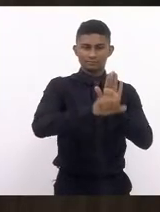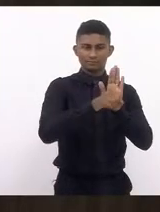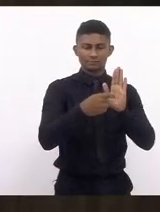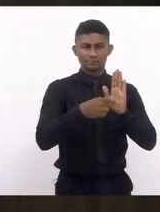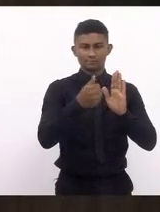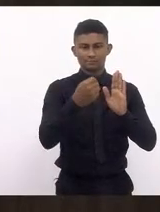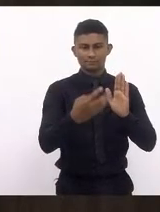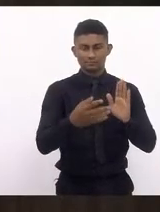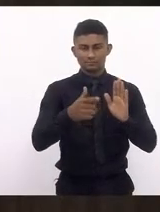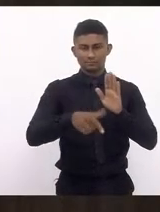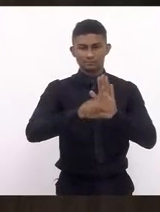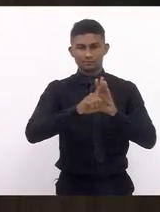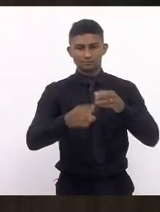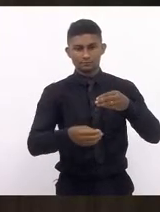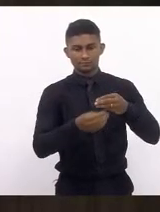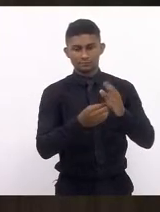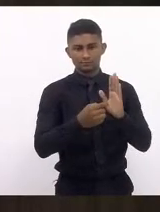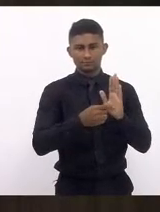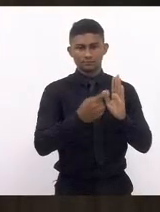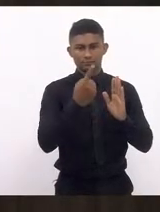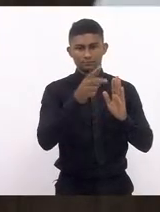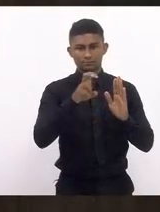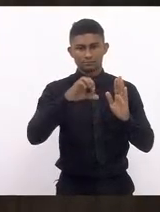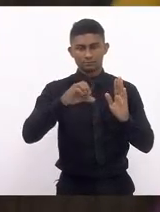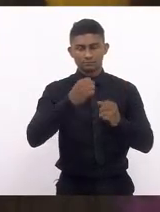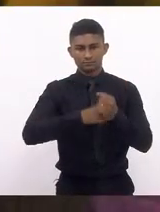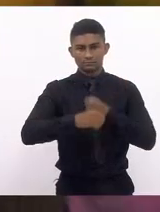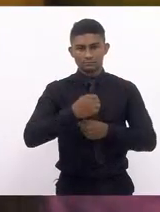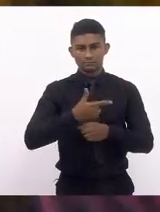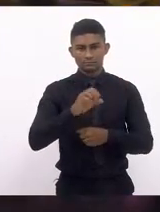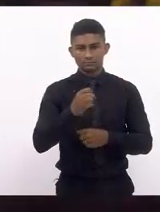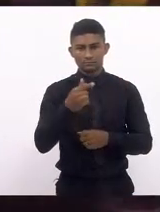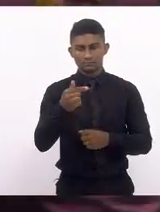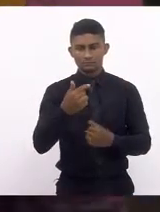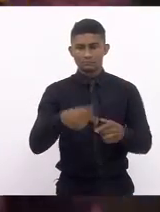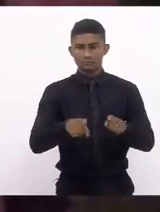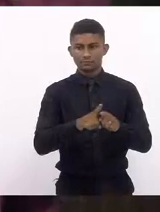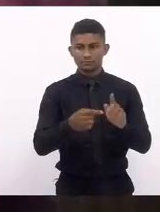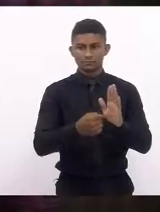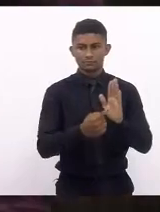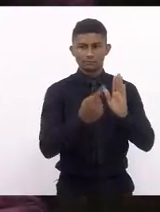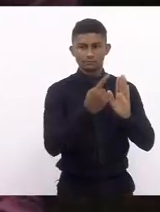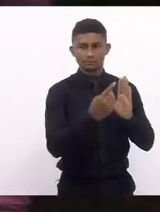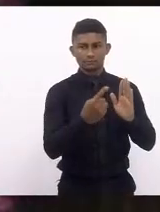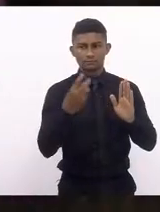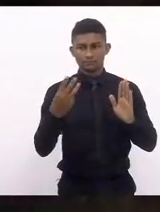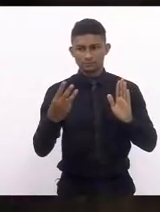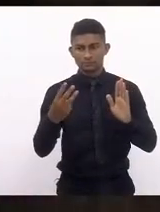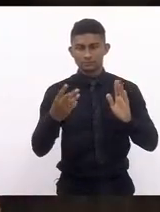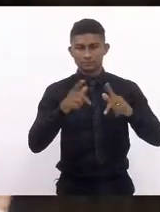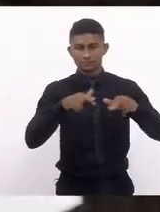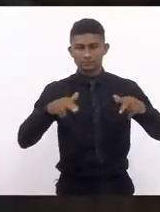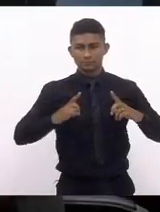14 na lei complementar 159 de 17 e o 113 dos atos das disposições transitórias